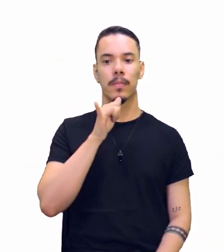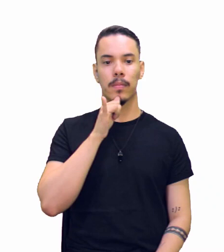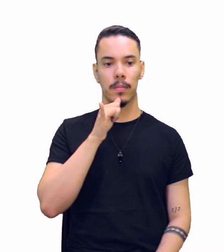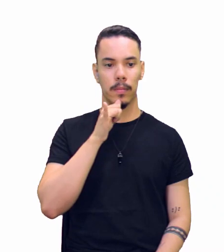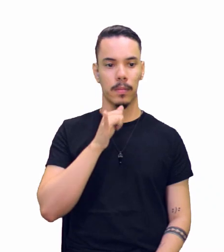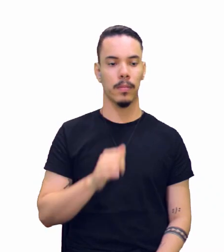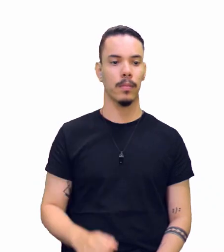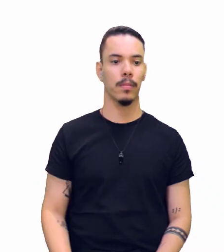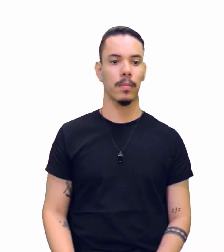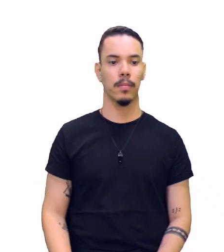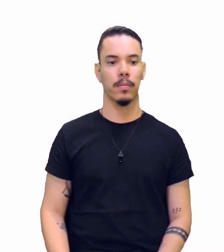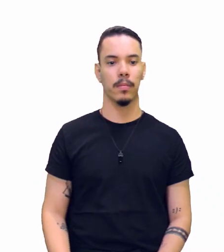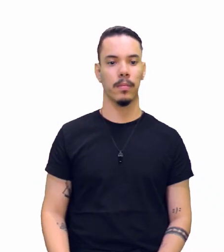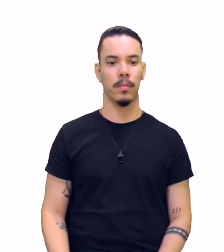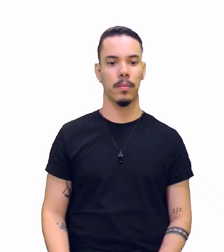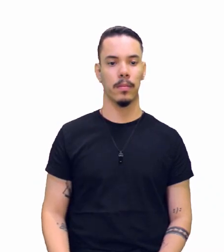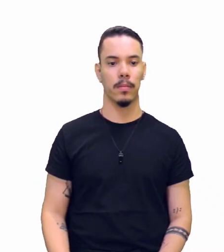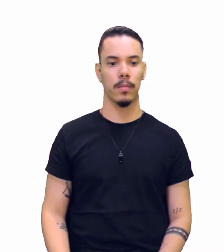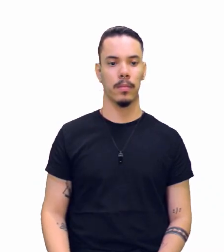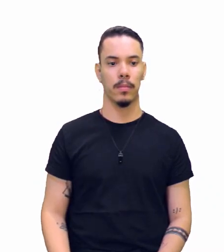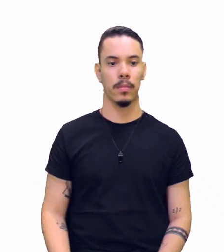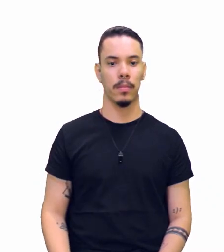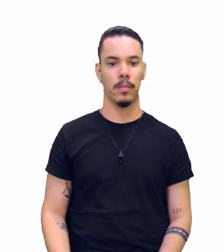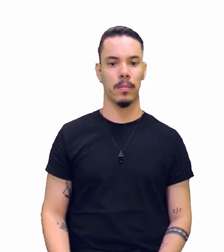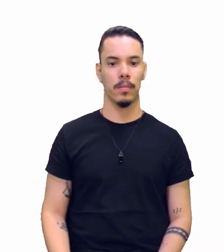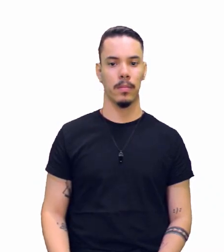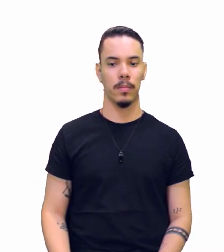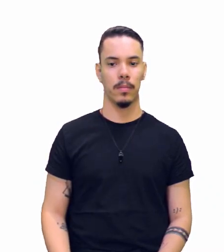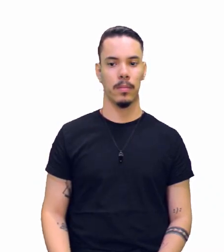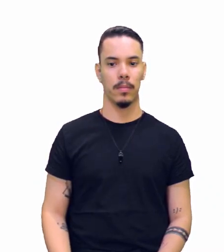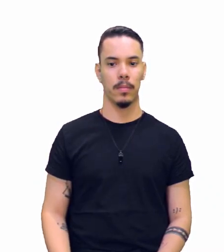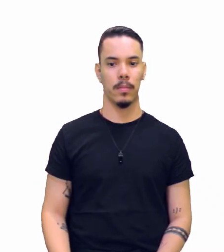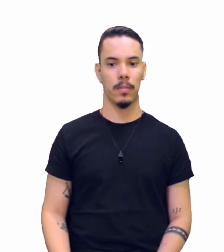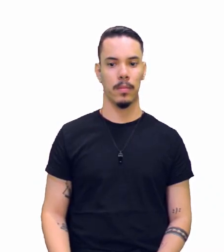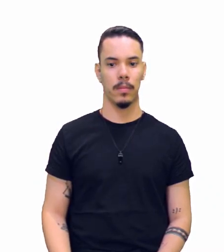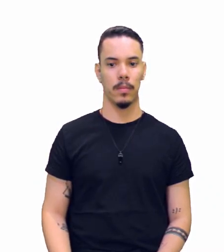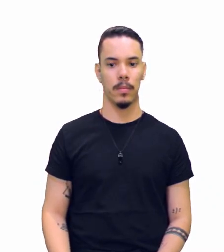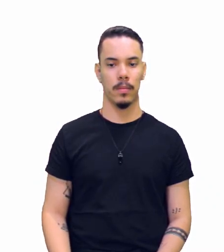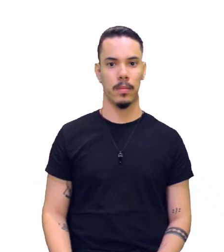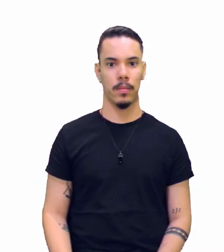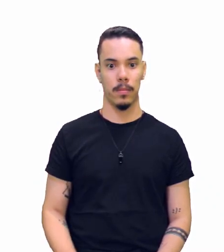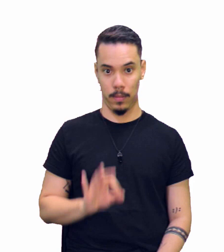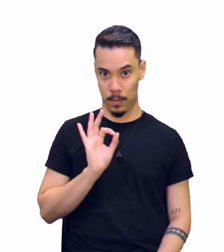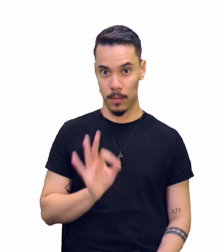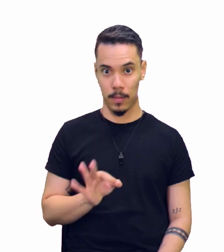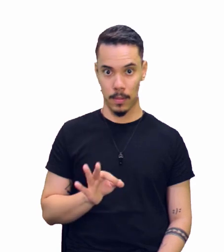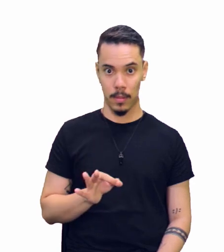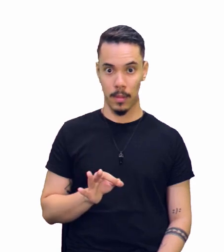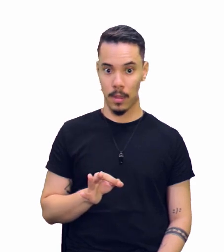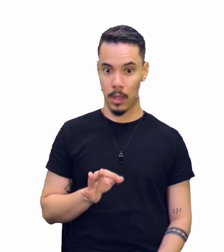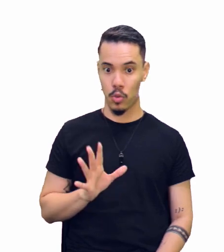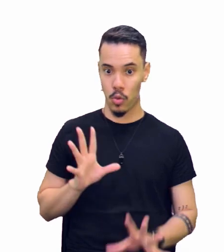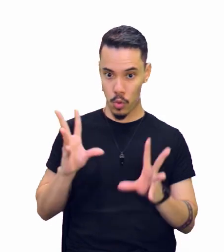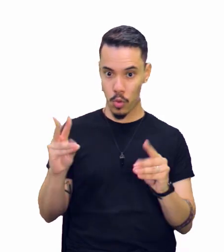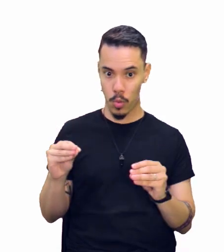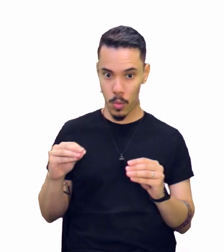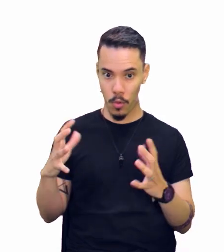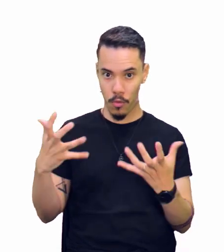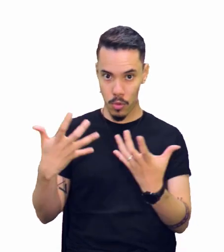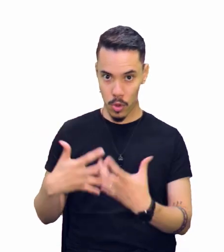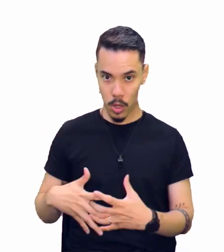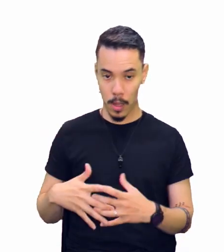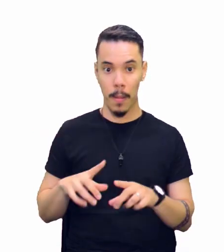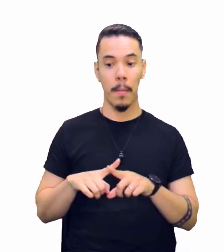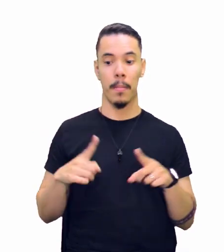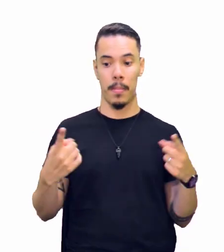disso é: if I eat chocolate, I get an allergy. Não é todo mundo que vai funcionar dessa forma, mas se, por